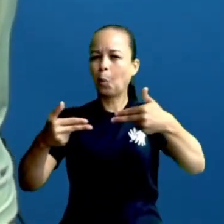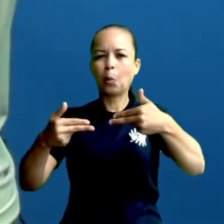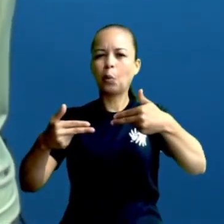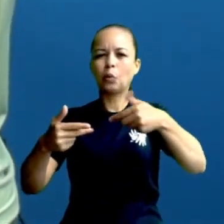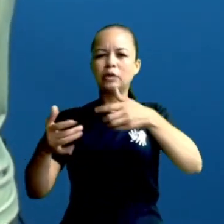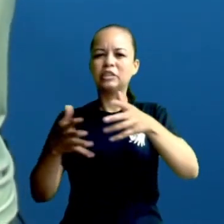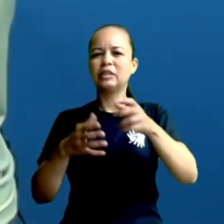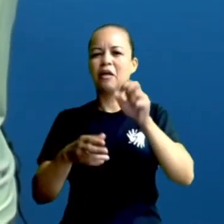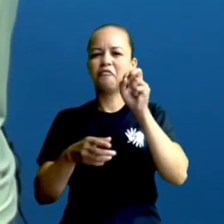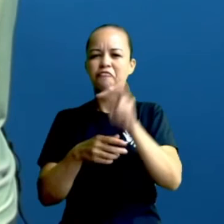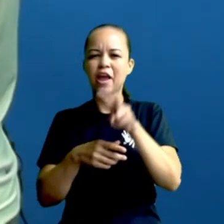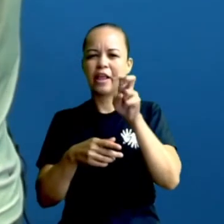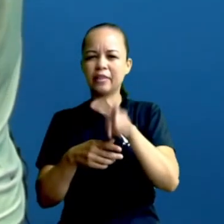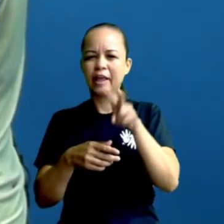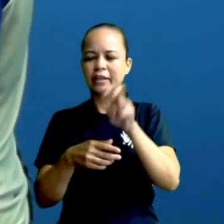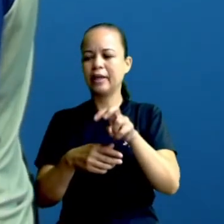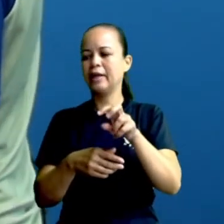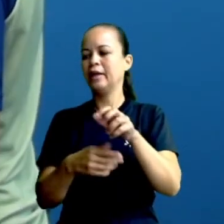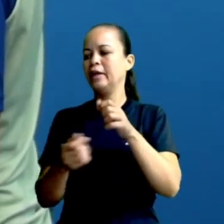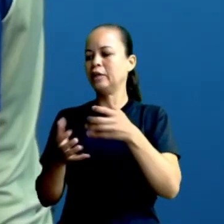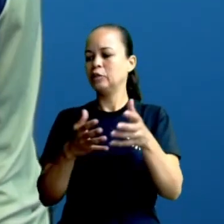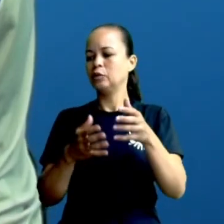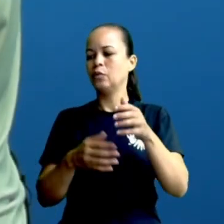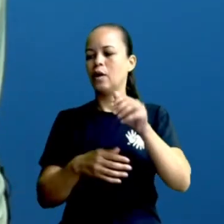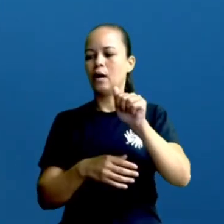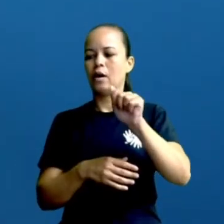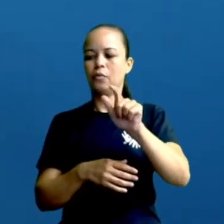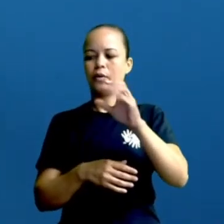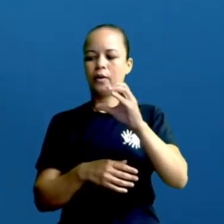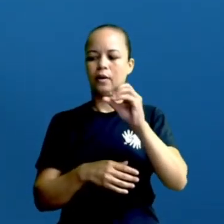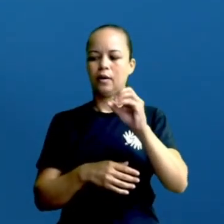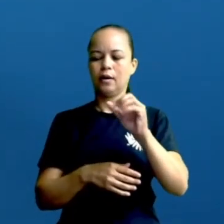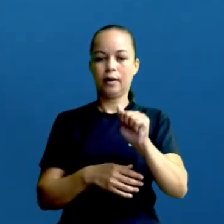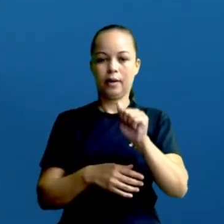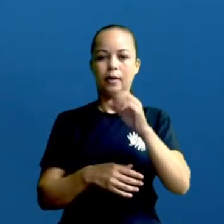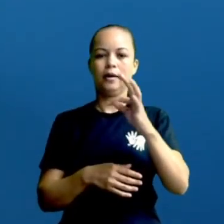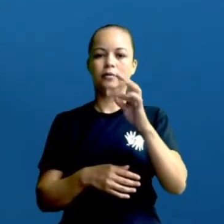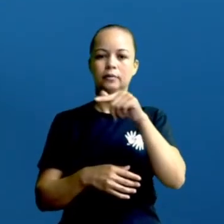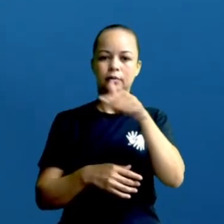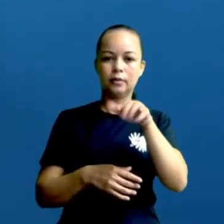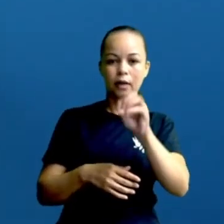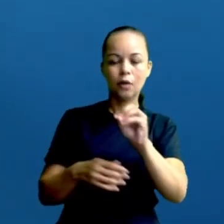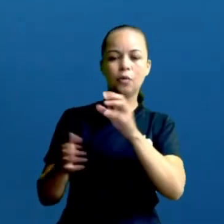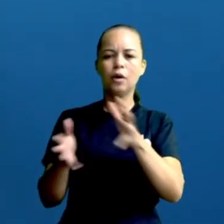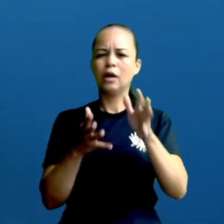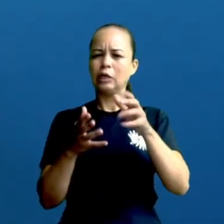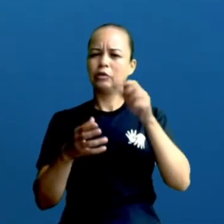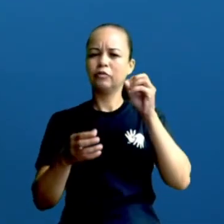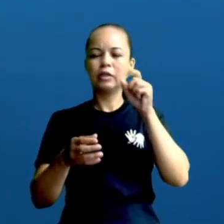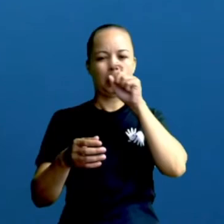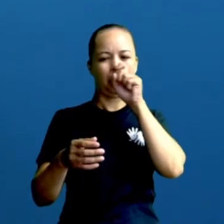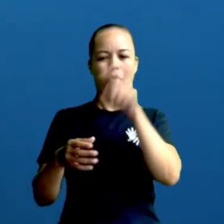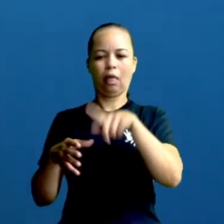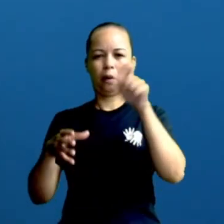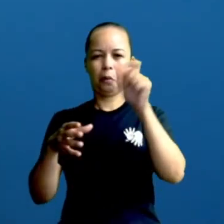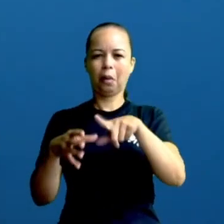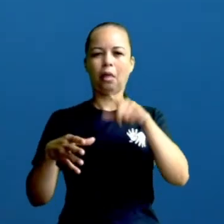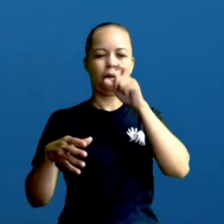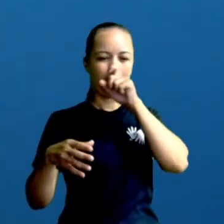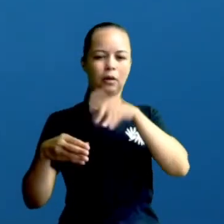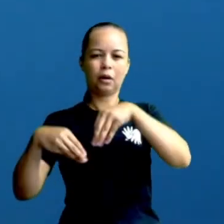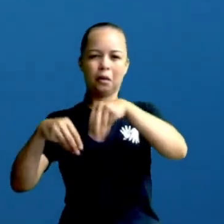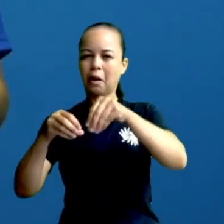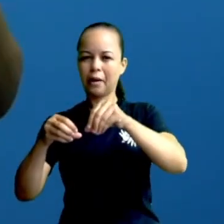né? Veneno, alcatrão, né? E tudo mais. Quando você coloca essas coisas que você diz assim, eu tô colocando na terra, tô jogando